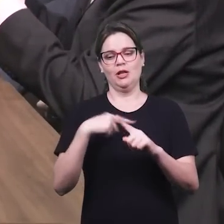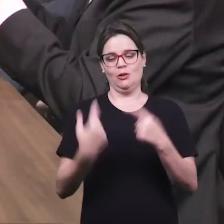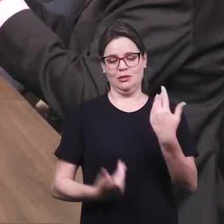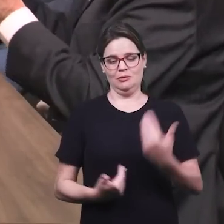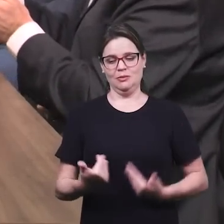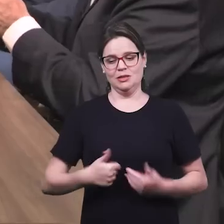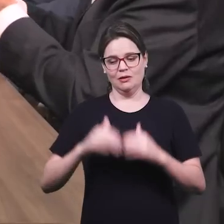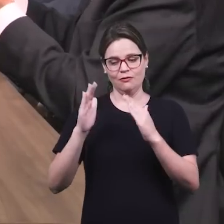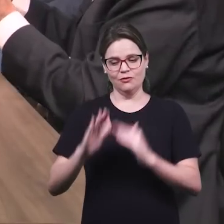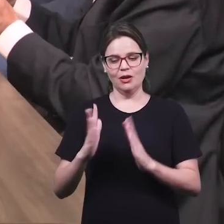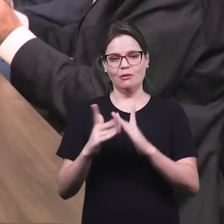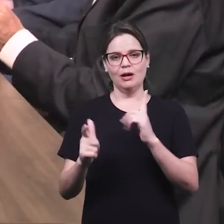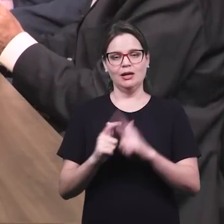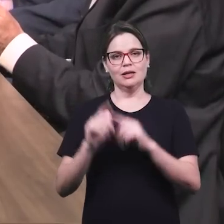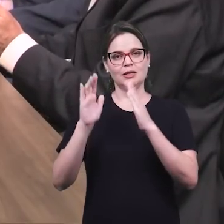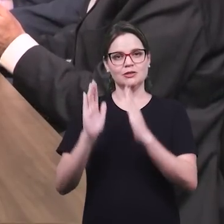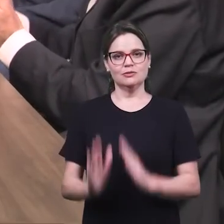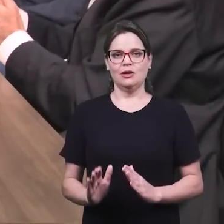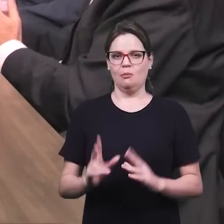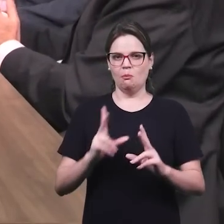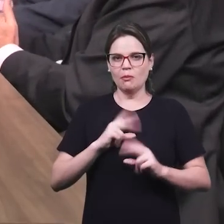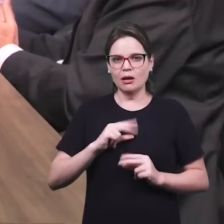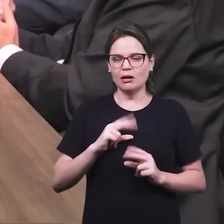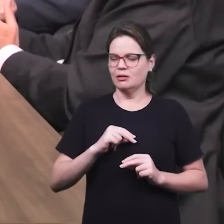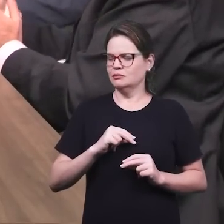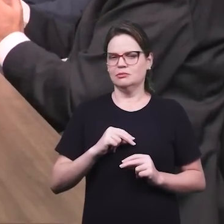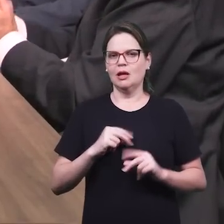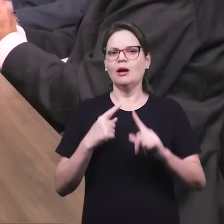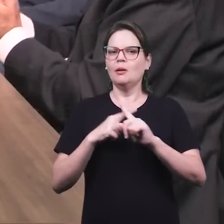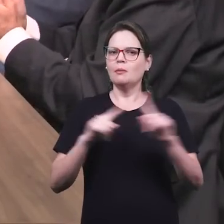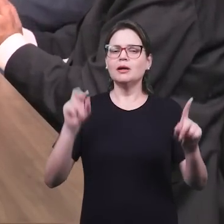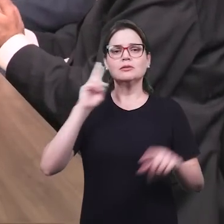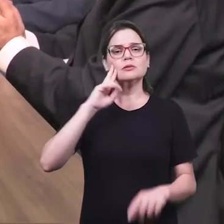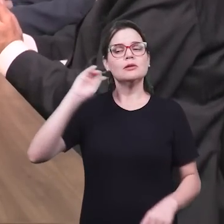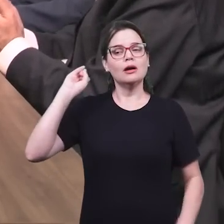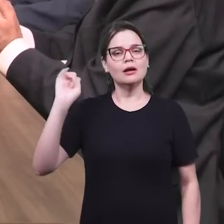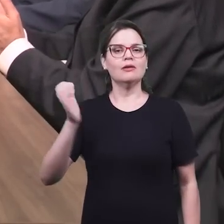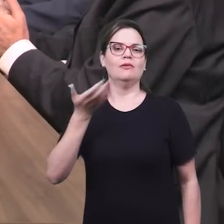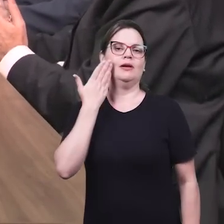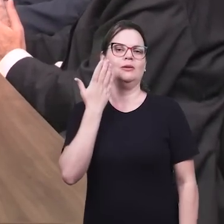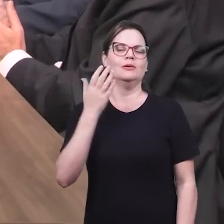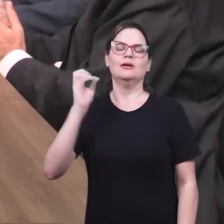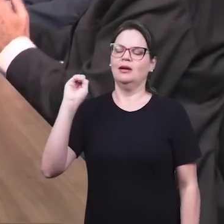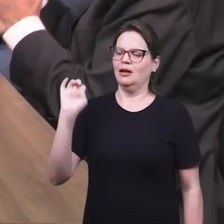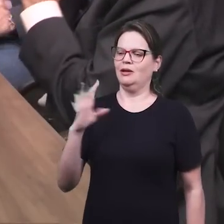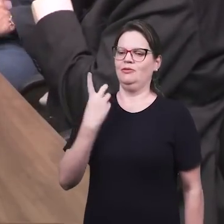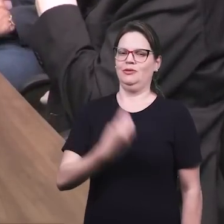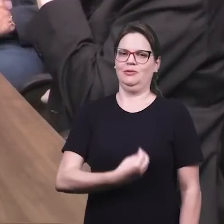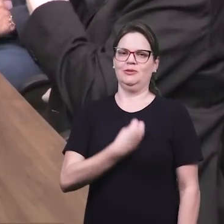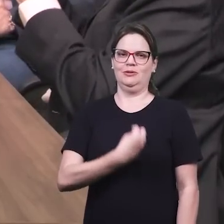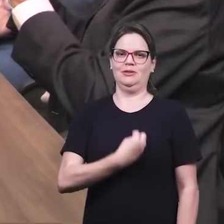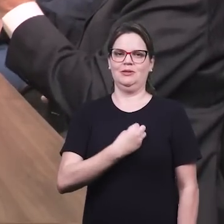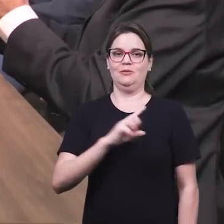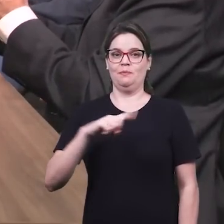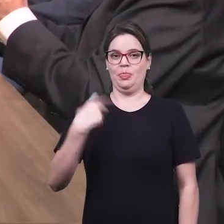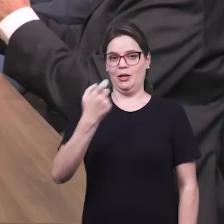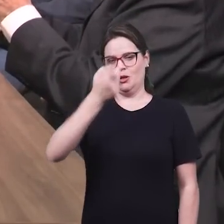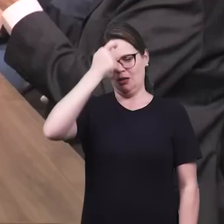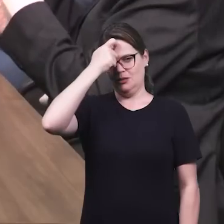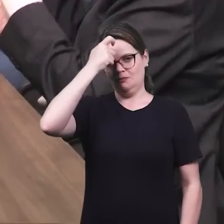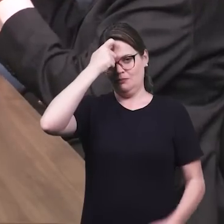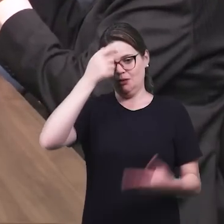Não merecíamos um povo que vive em trevas, mas viu a grande luz, que foi a revelação de Jesus para nossas vidas. E a nossa mente